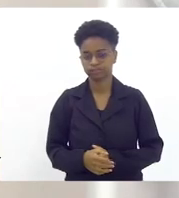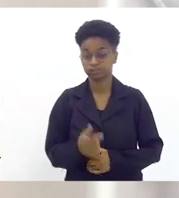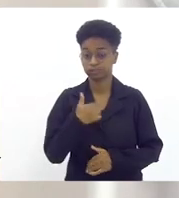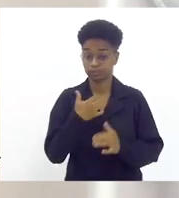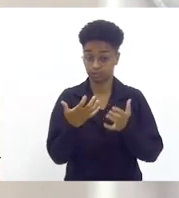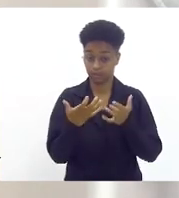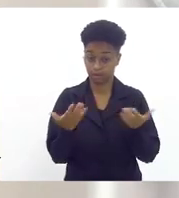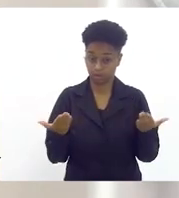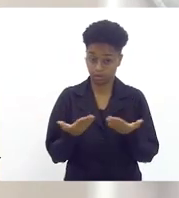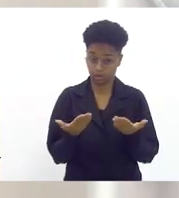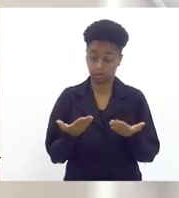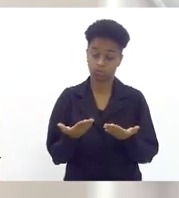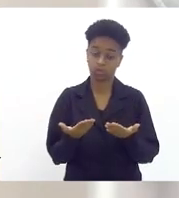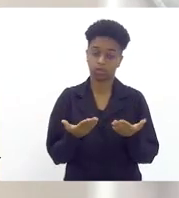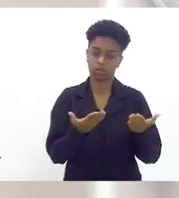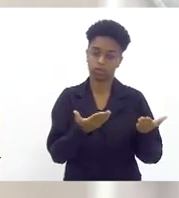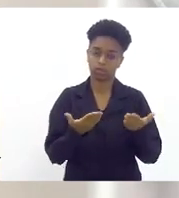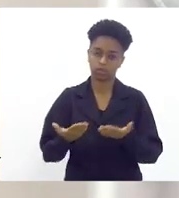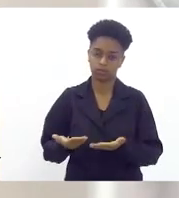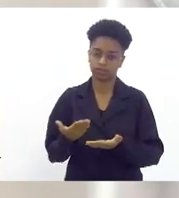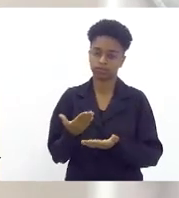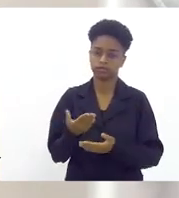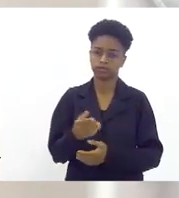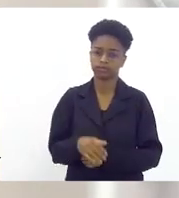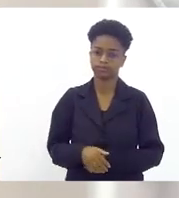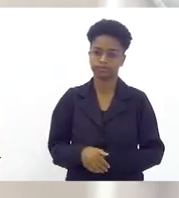sentido, passar a palavra para a